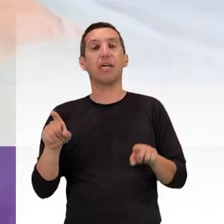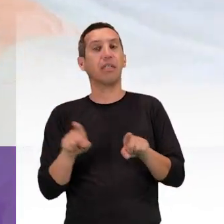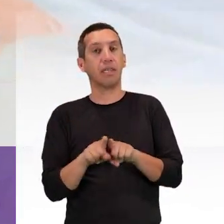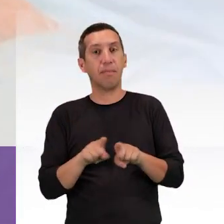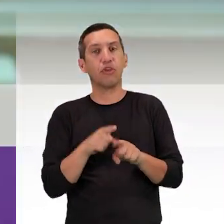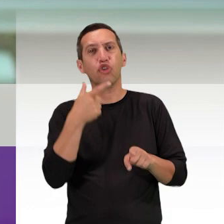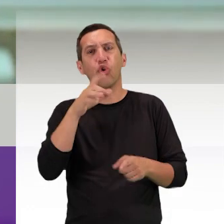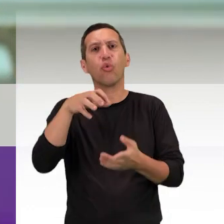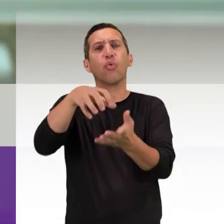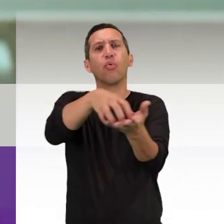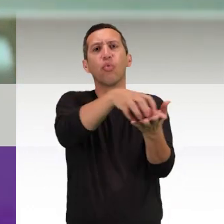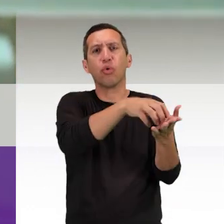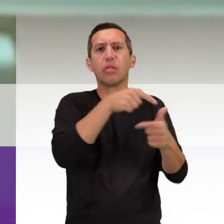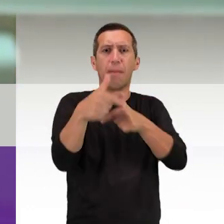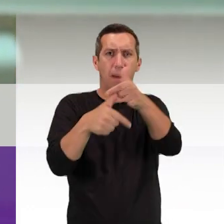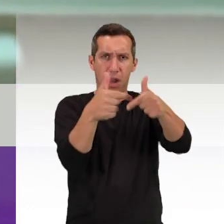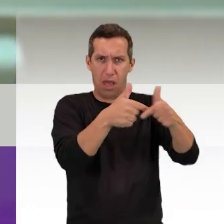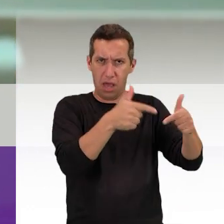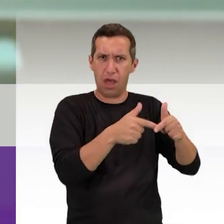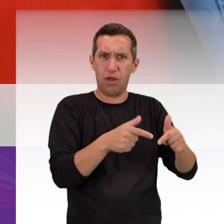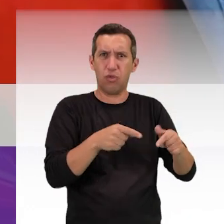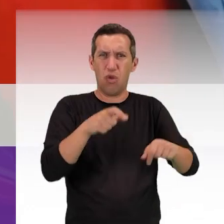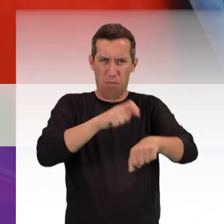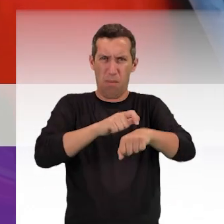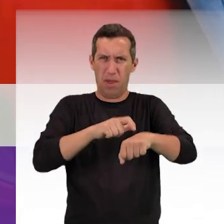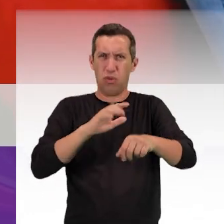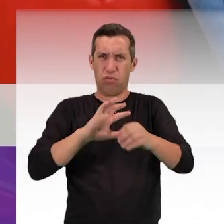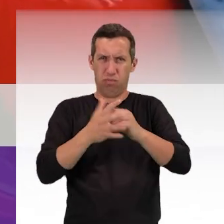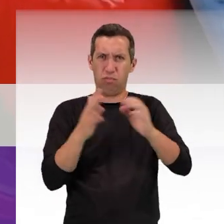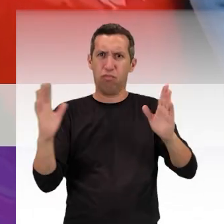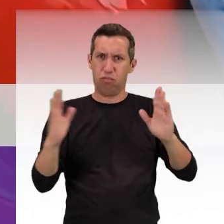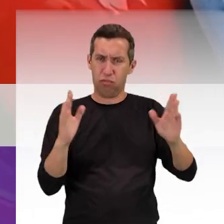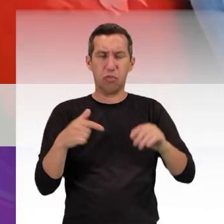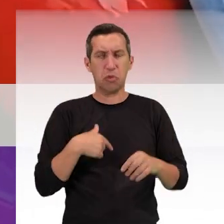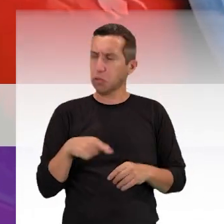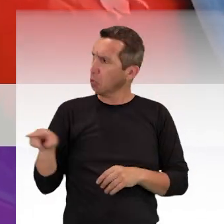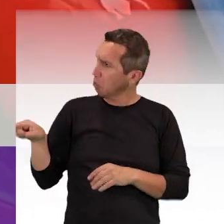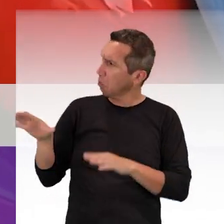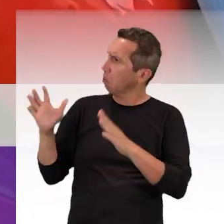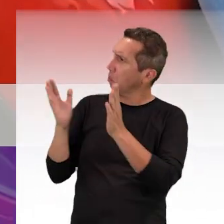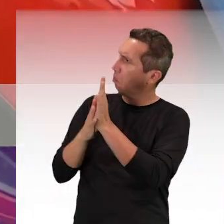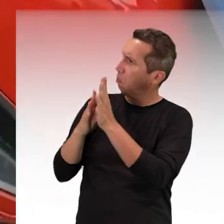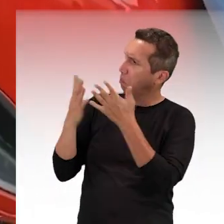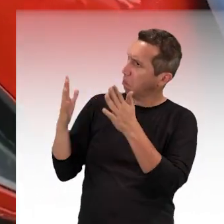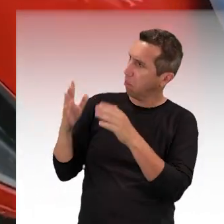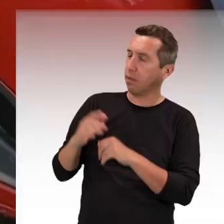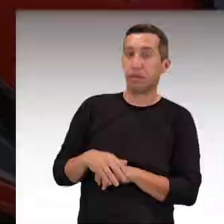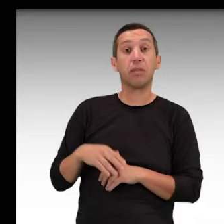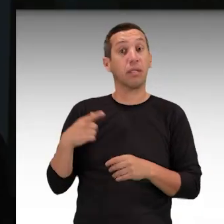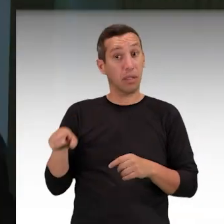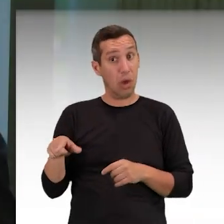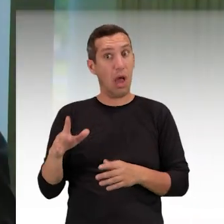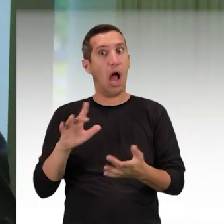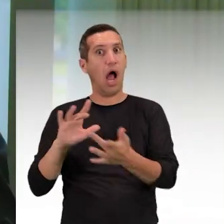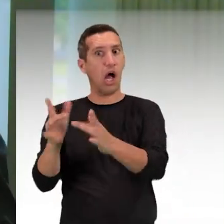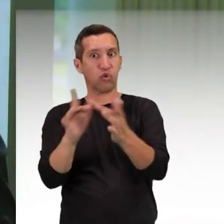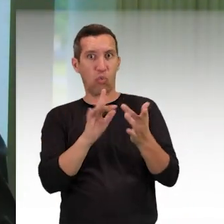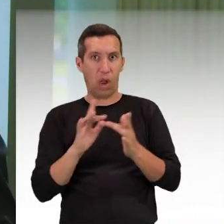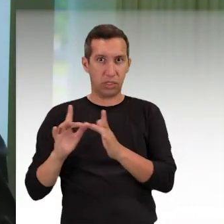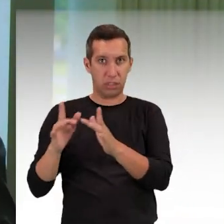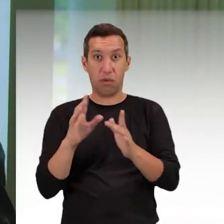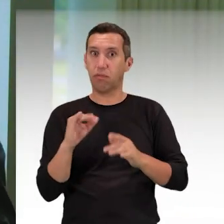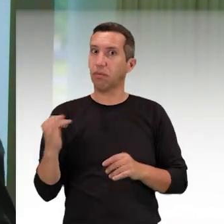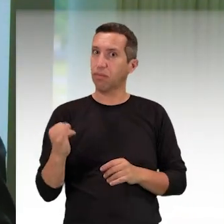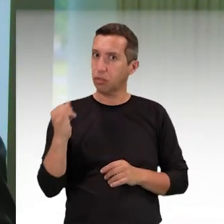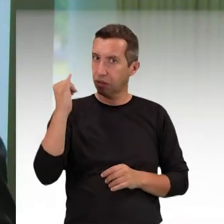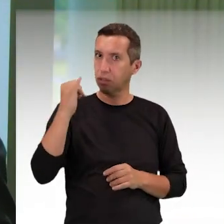que atuavam naquele momento da pandemia. A atuação interinstitucional a partir da articulação do GEAC